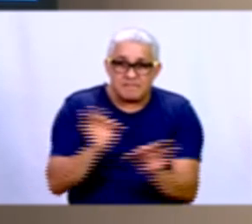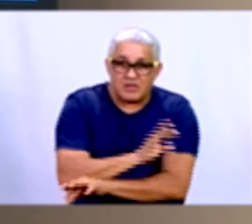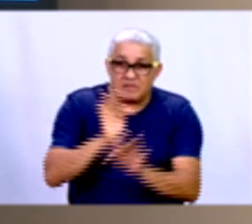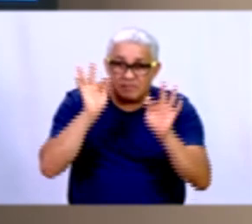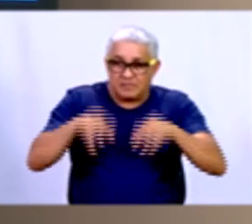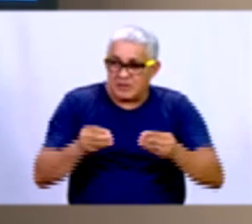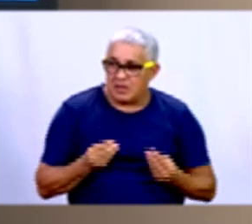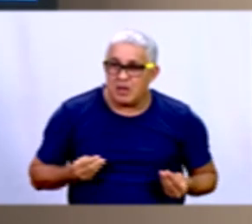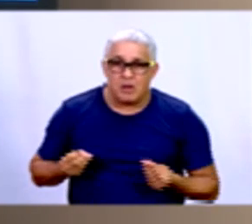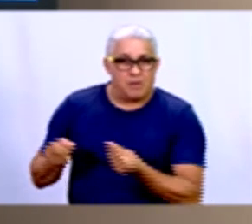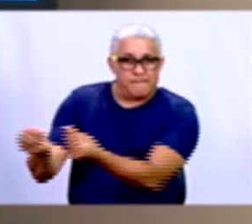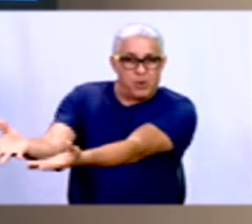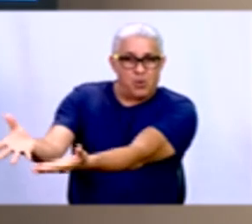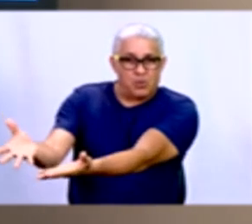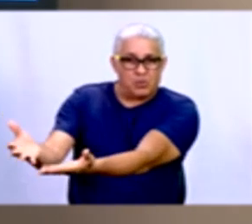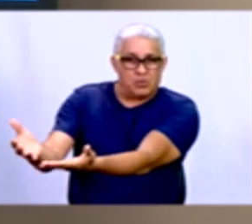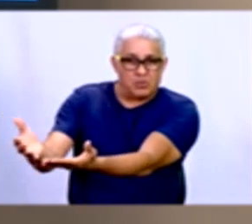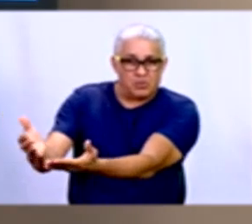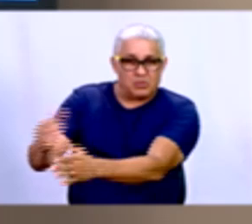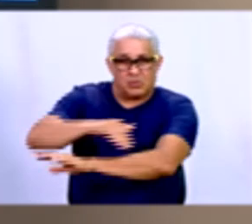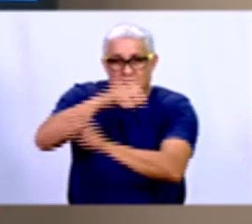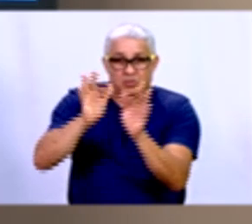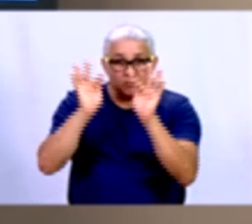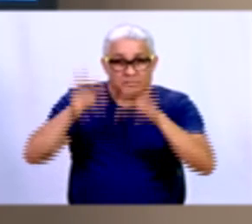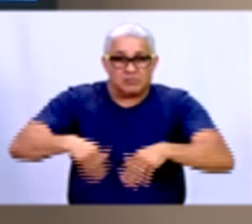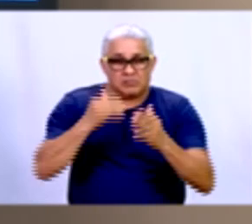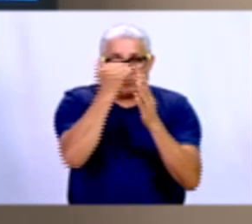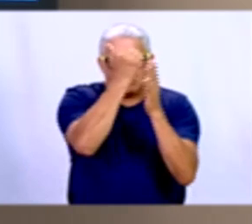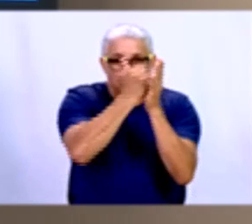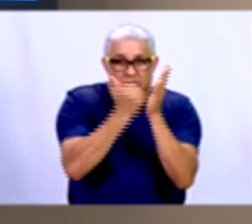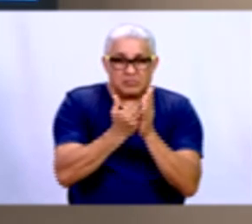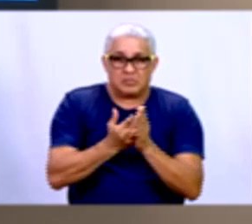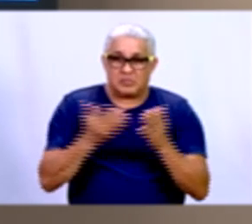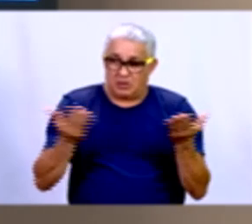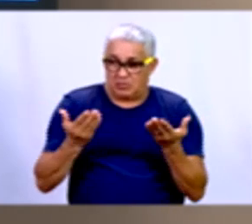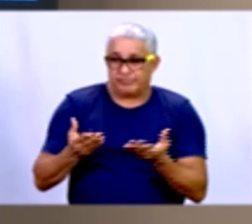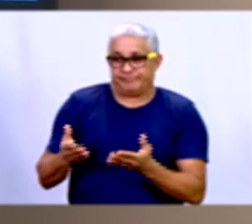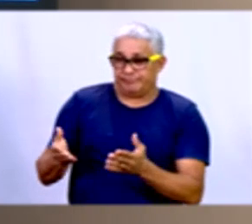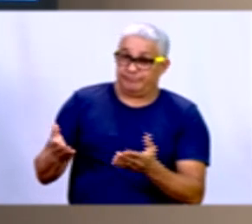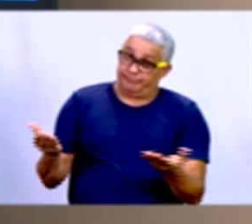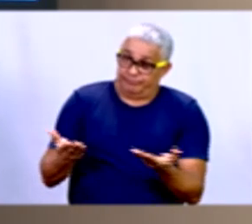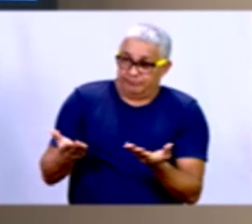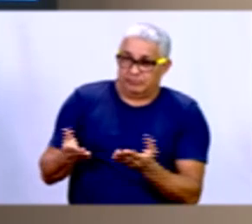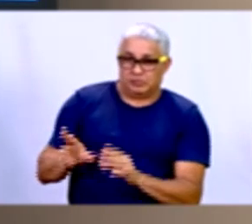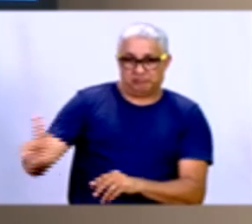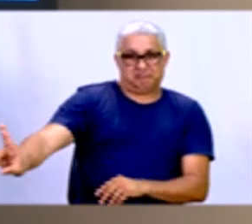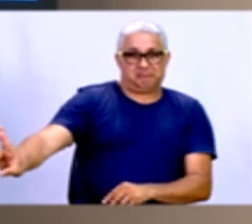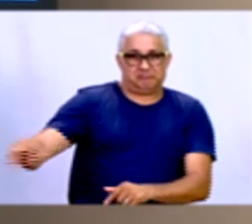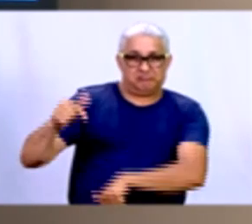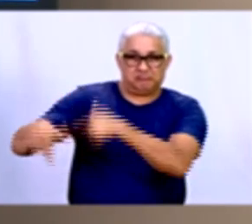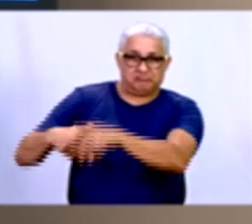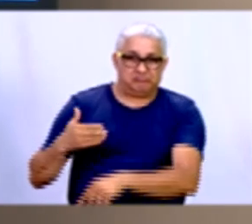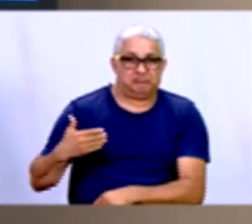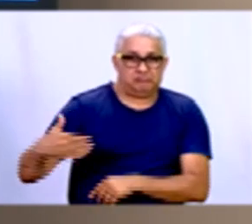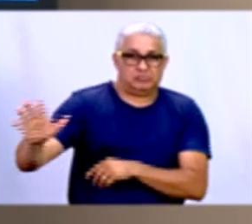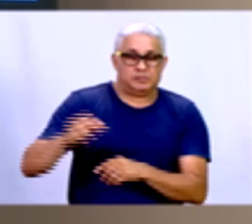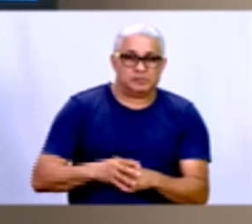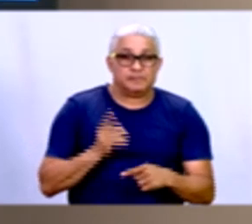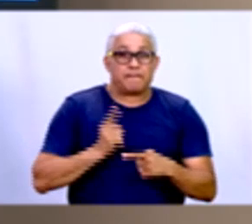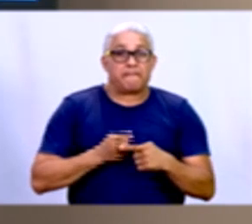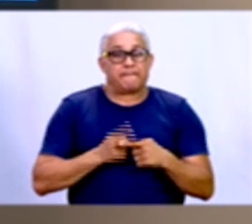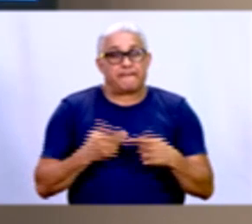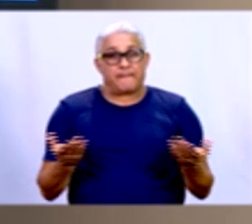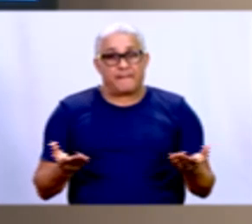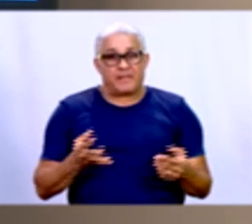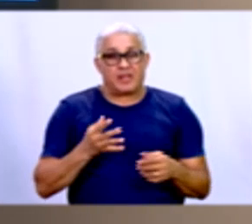final do desenvolvimento. Depois de tudo desenvolvido, você fala: agora é desse jeito que você vai trabalhar, tá? Até porque